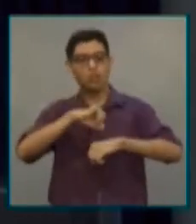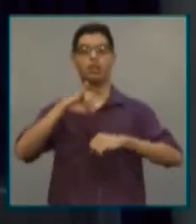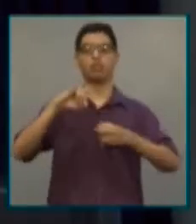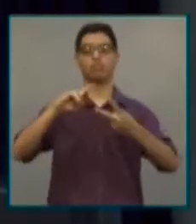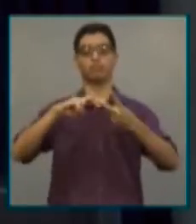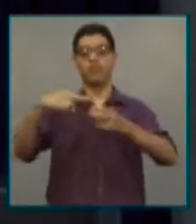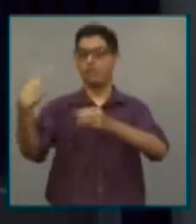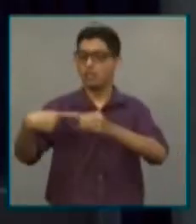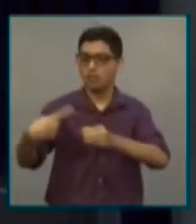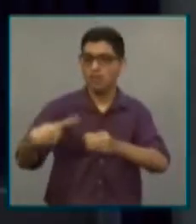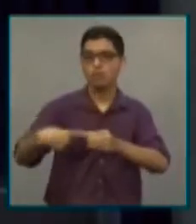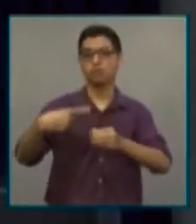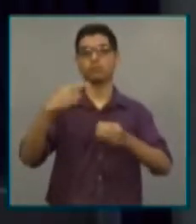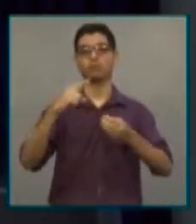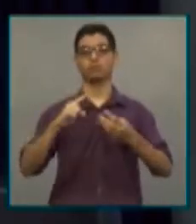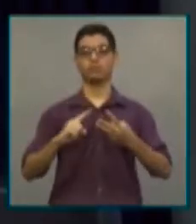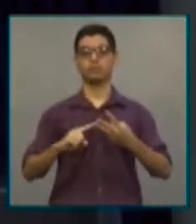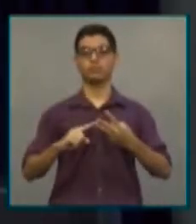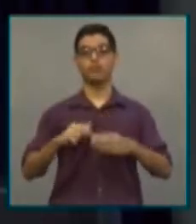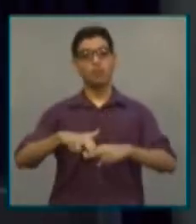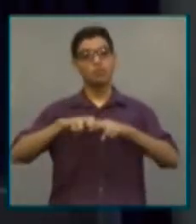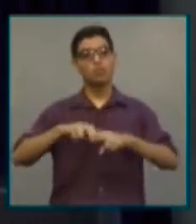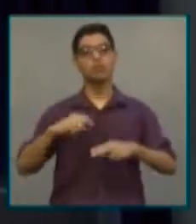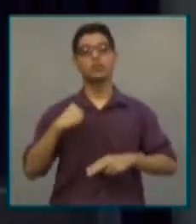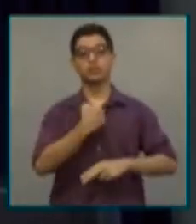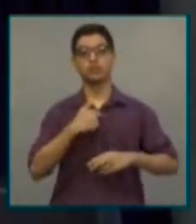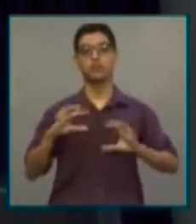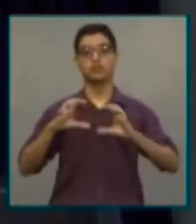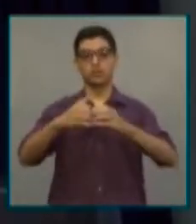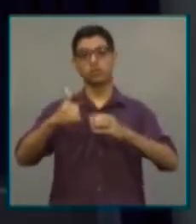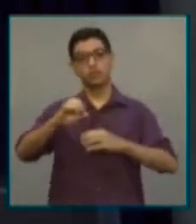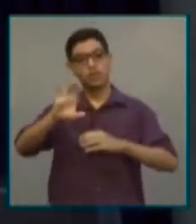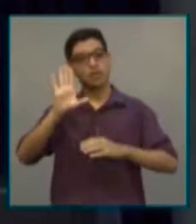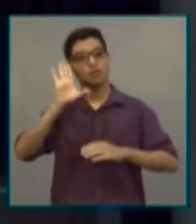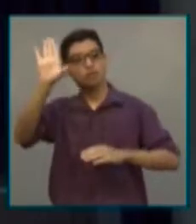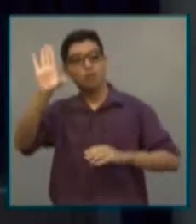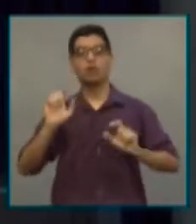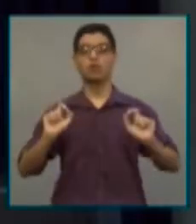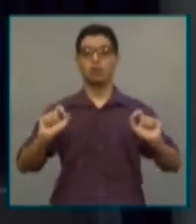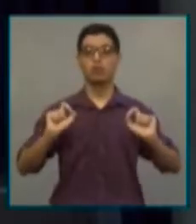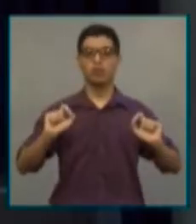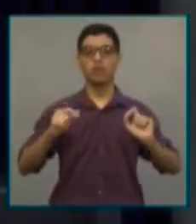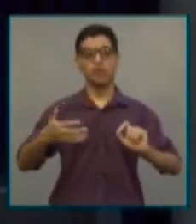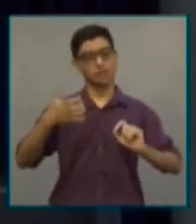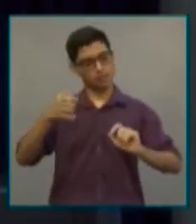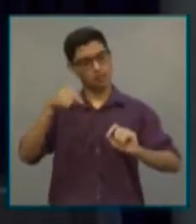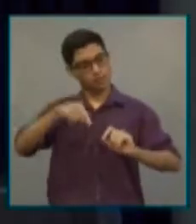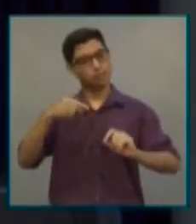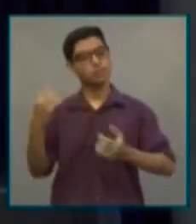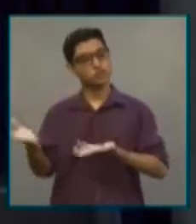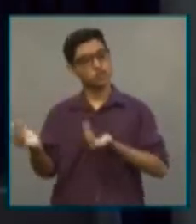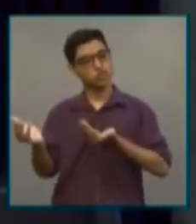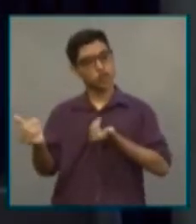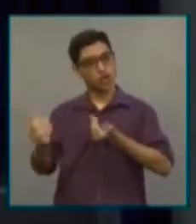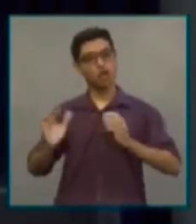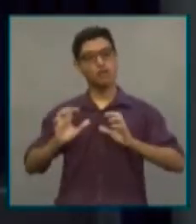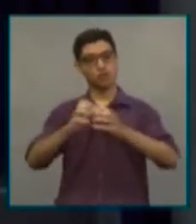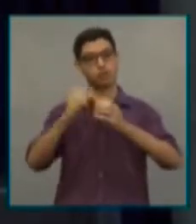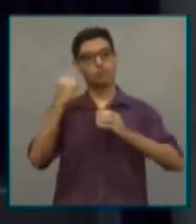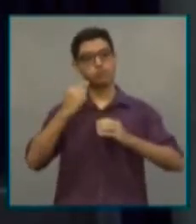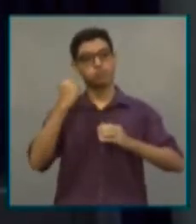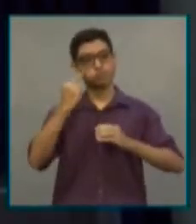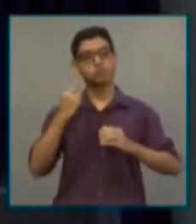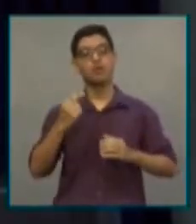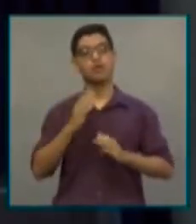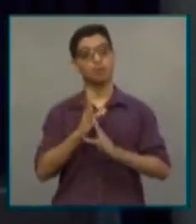interior. Então, a Chapa 10 também se propõe a albergar jovem advocacia, esses jovens advogados que são